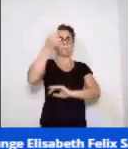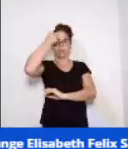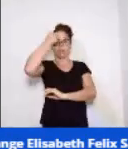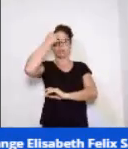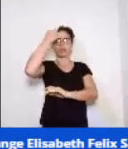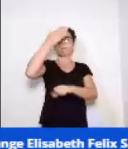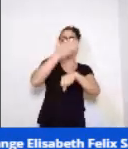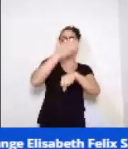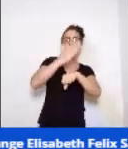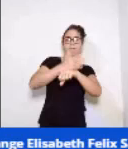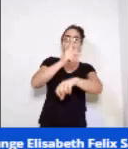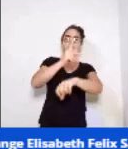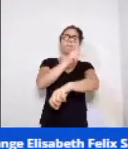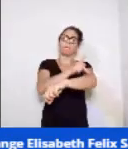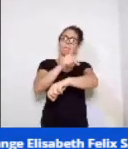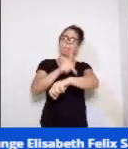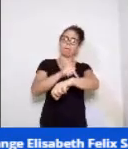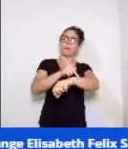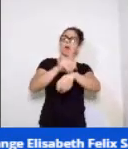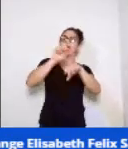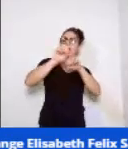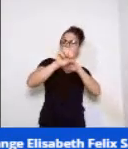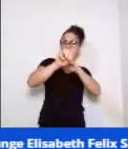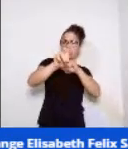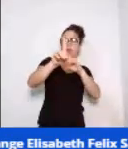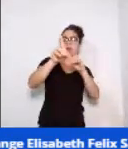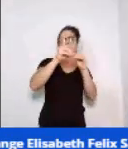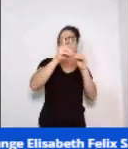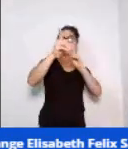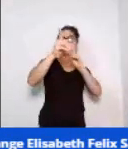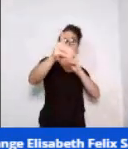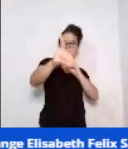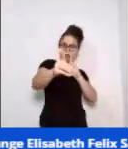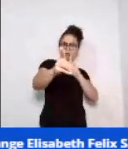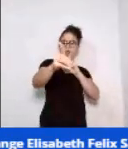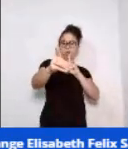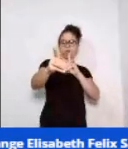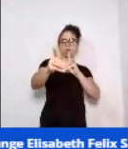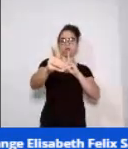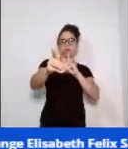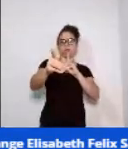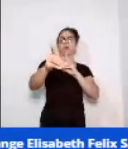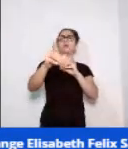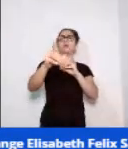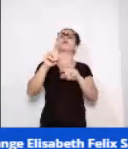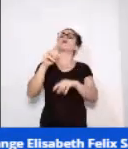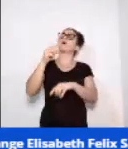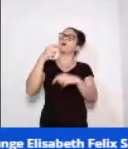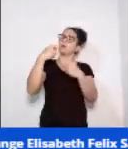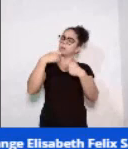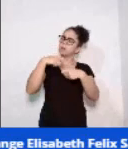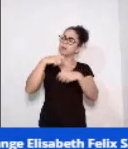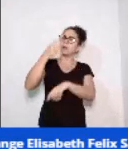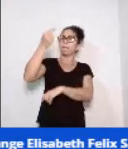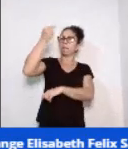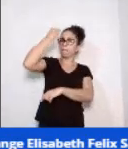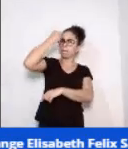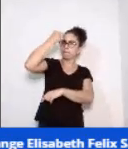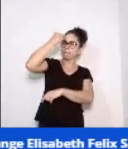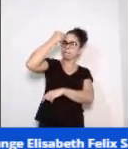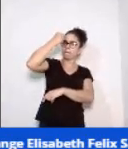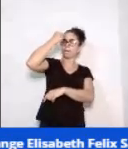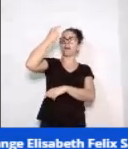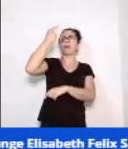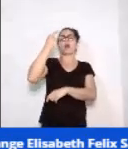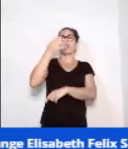pedagógicas no ensino remoto, para que possamos nós mesmos refletir, repensar e sugerir,